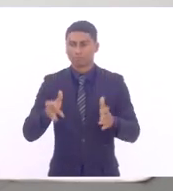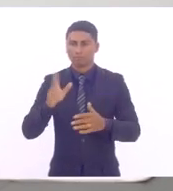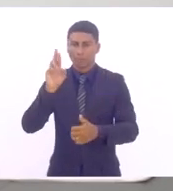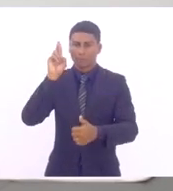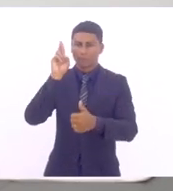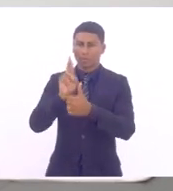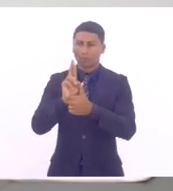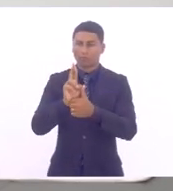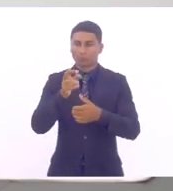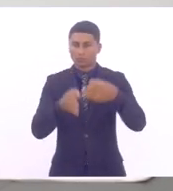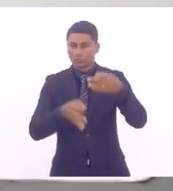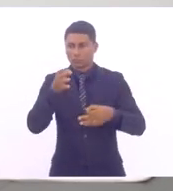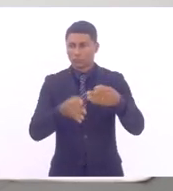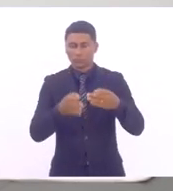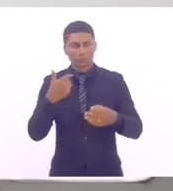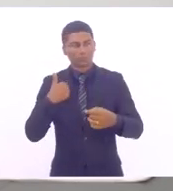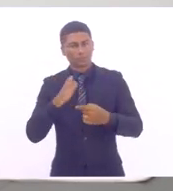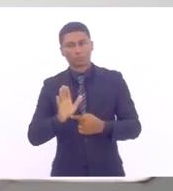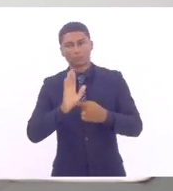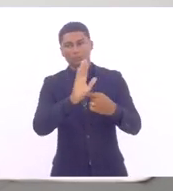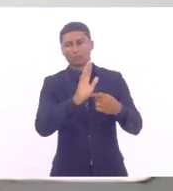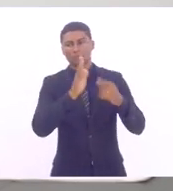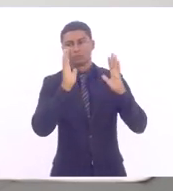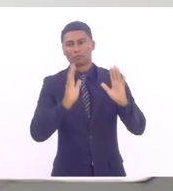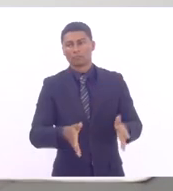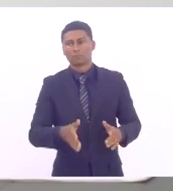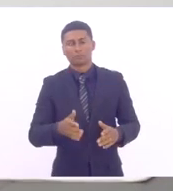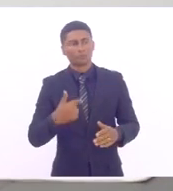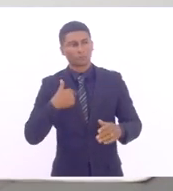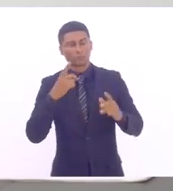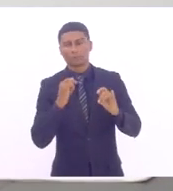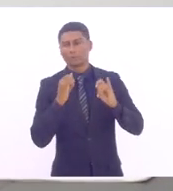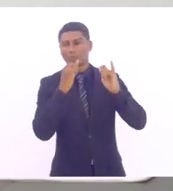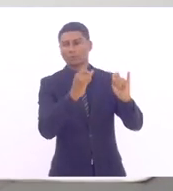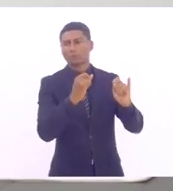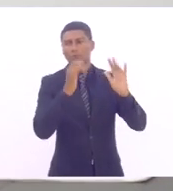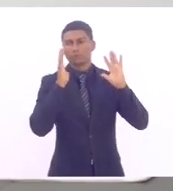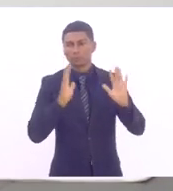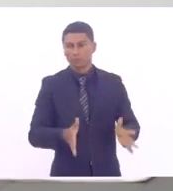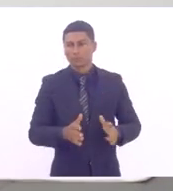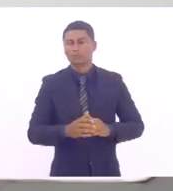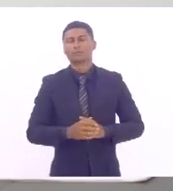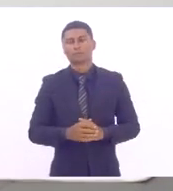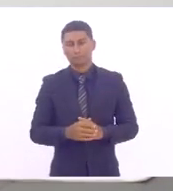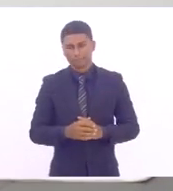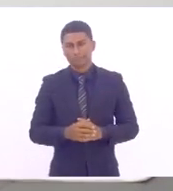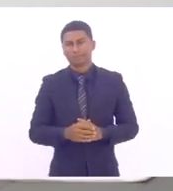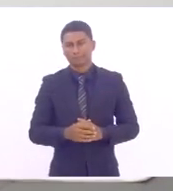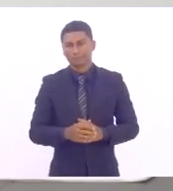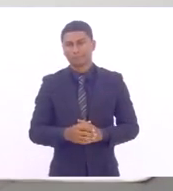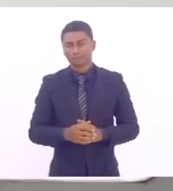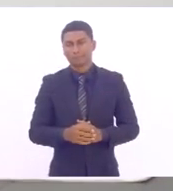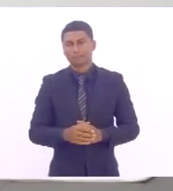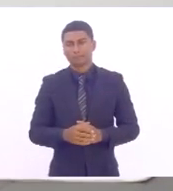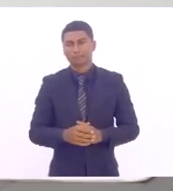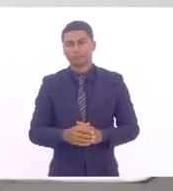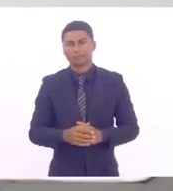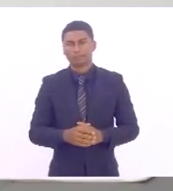de Justiça. Eu tive o cuidado de comunicar ao Procurador-Geral de Justiça esse processo